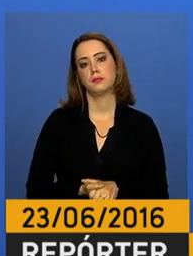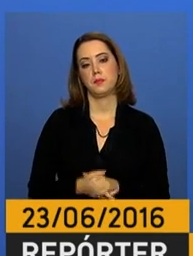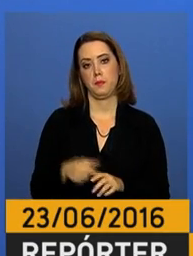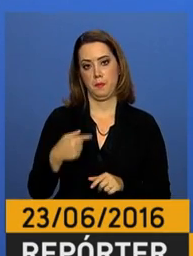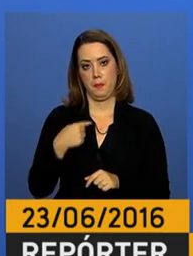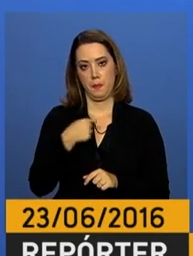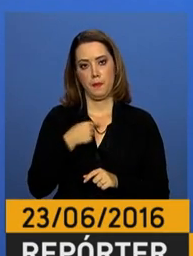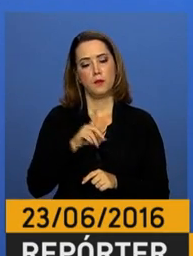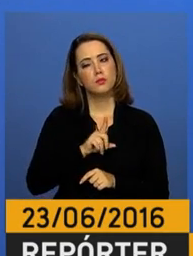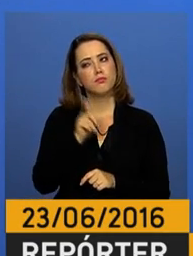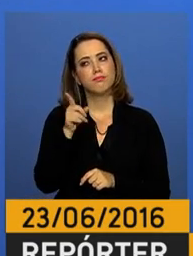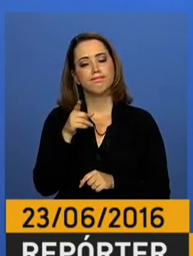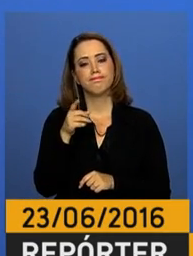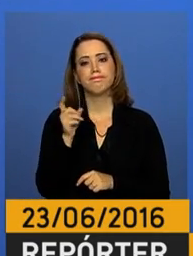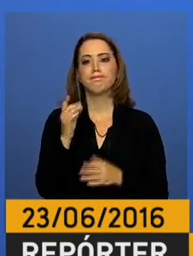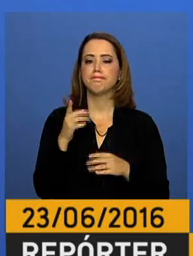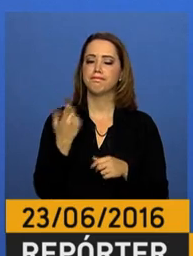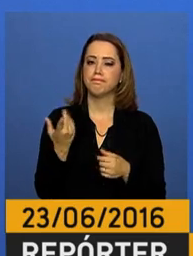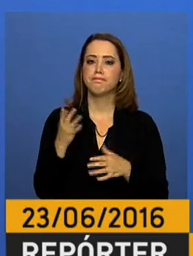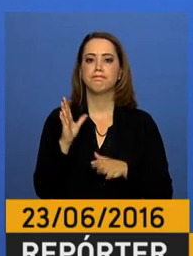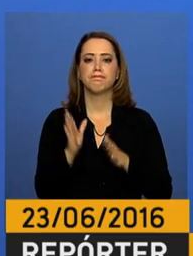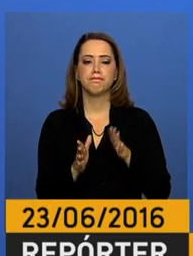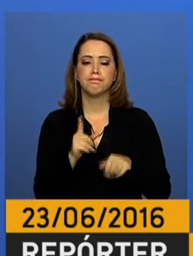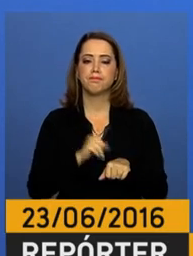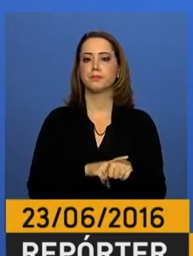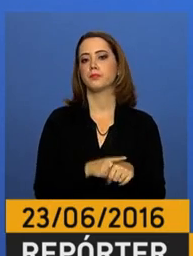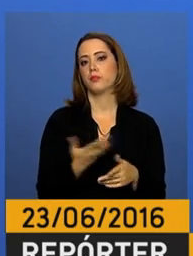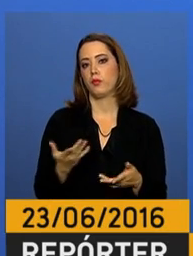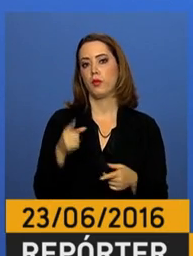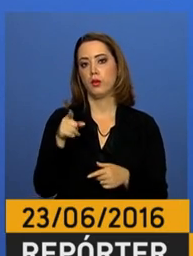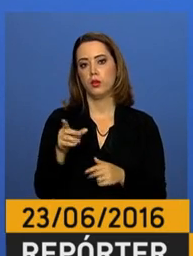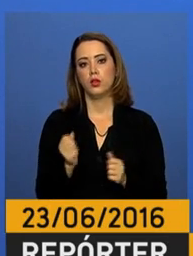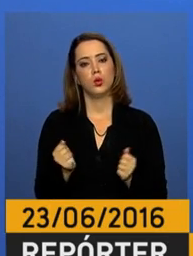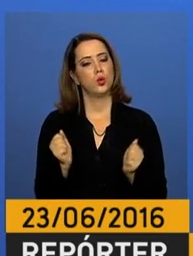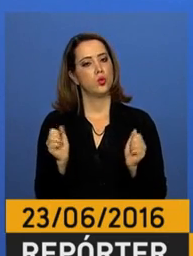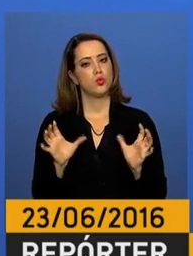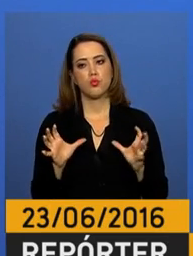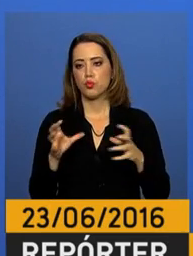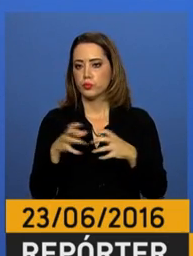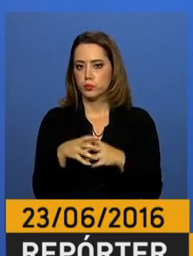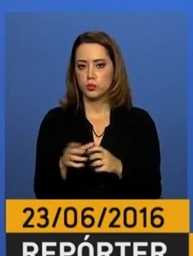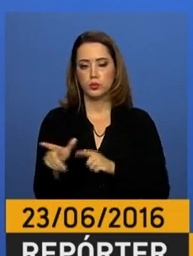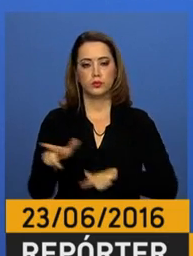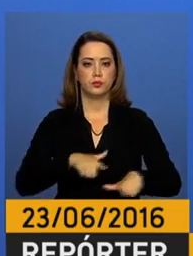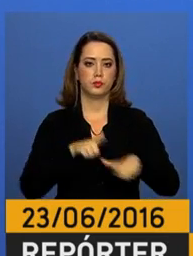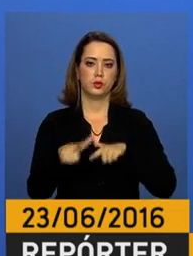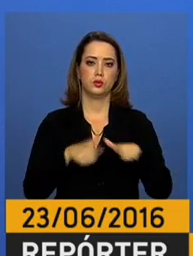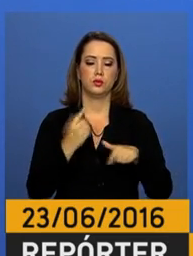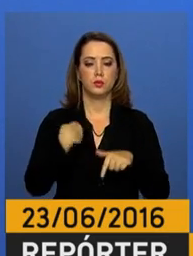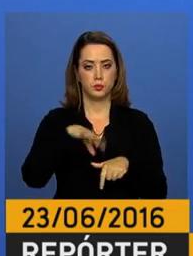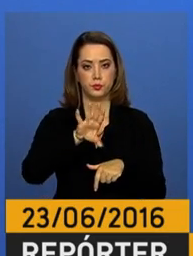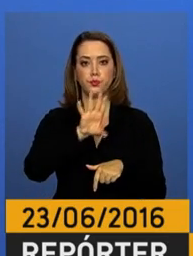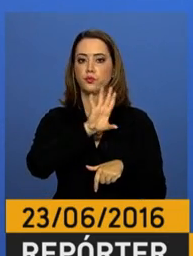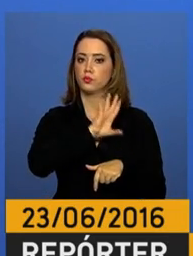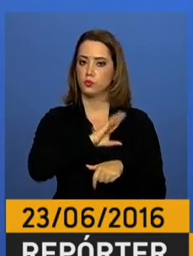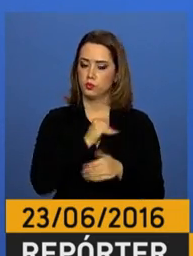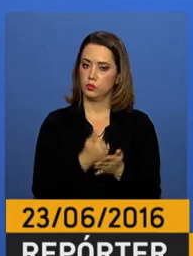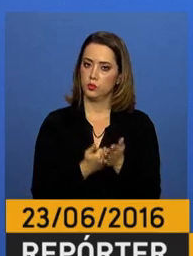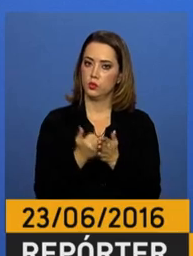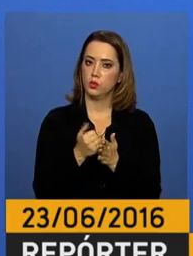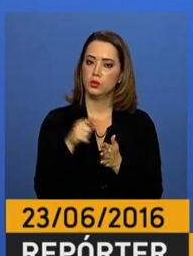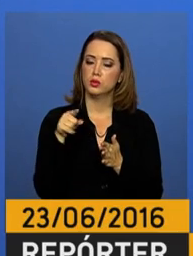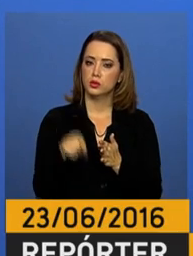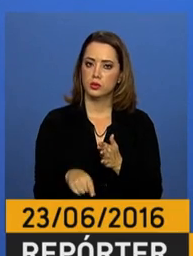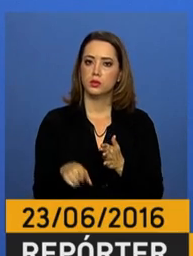naquela oportunidade naturalmente ao lado de muitos sustentamos essa essa